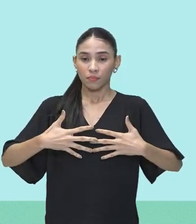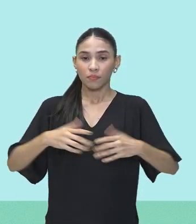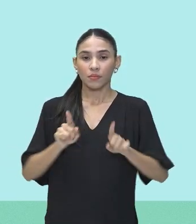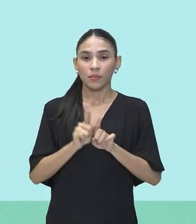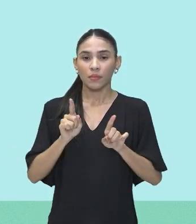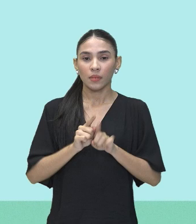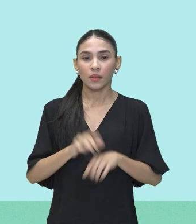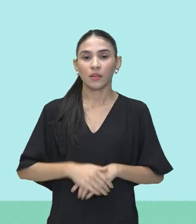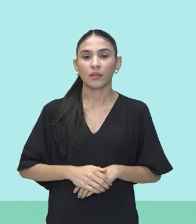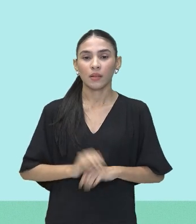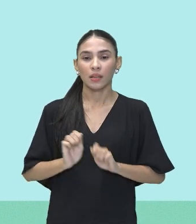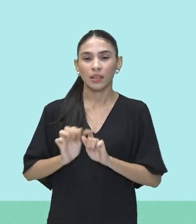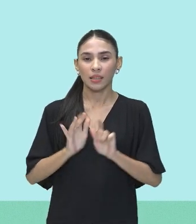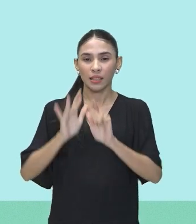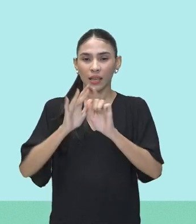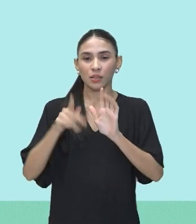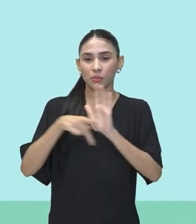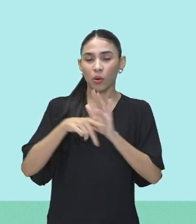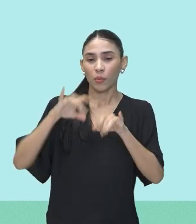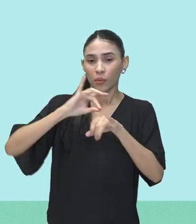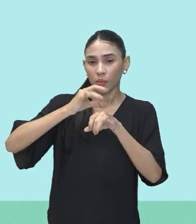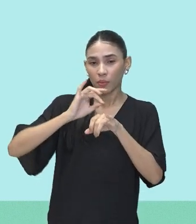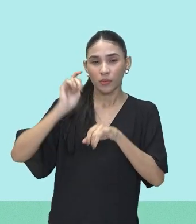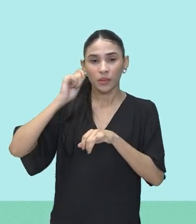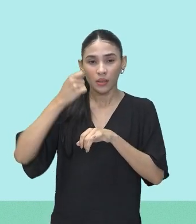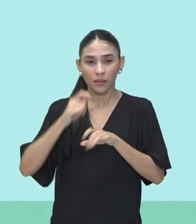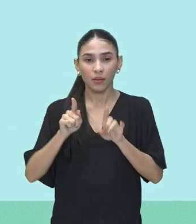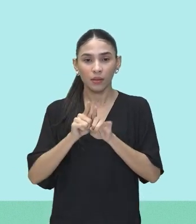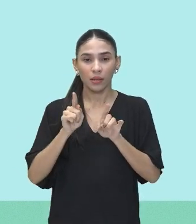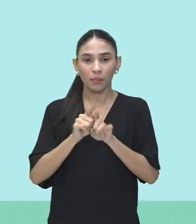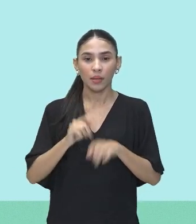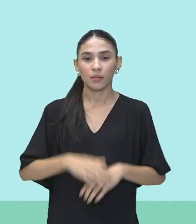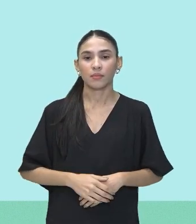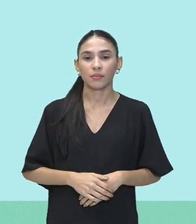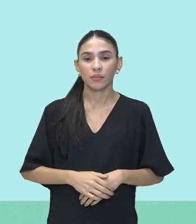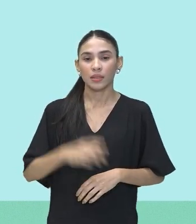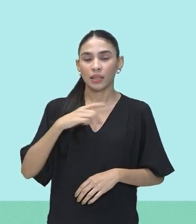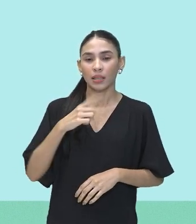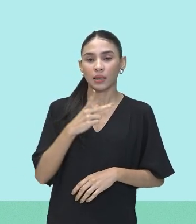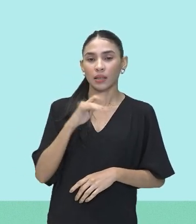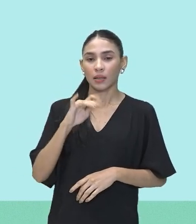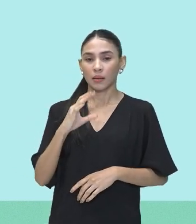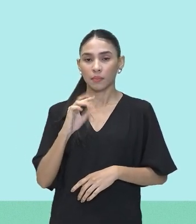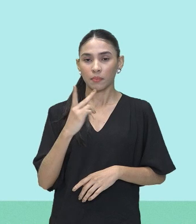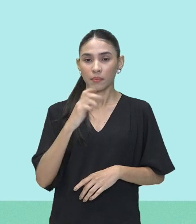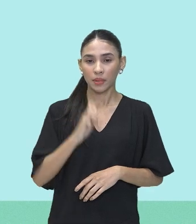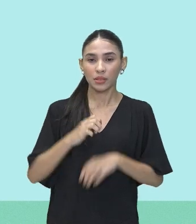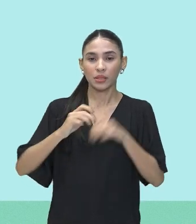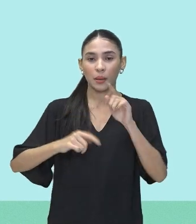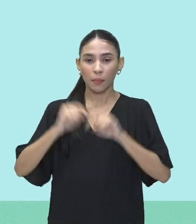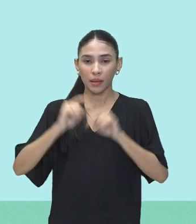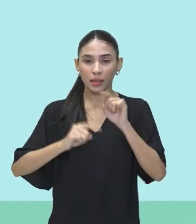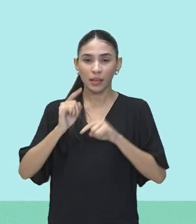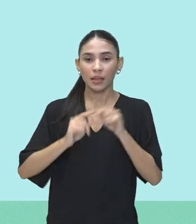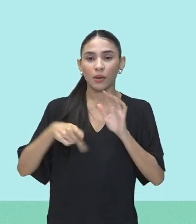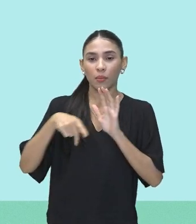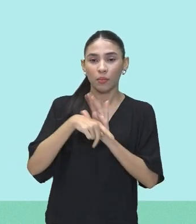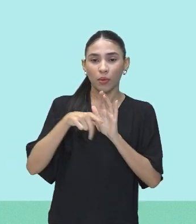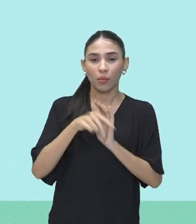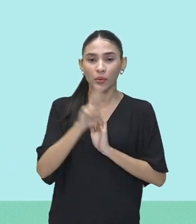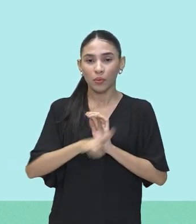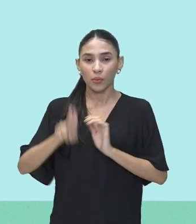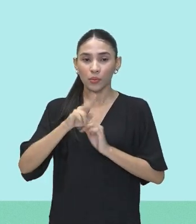coque, gaseificação de carvão, cobertura e pavimentação que envolva piche de carvão, produção de alumínio e